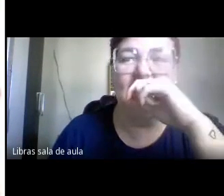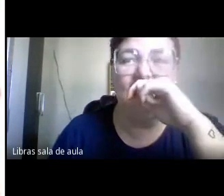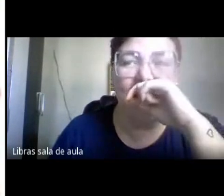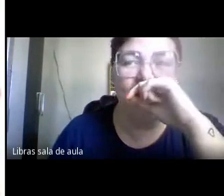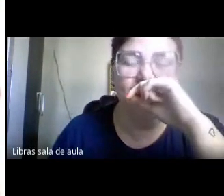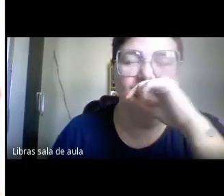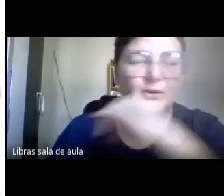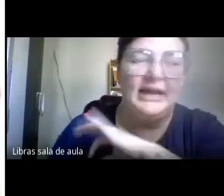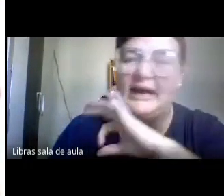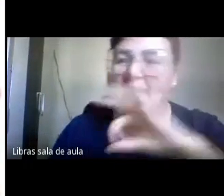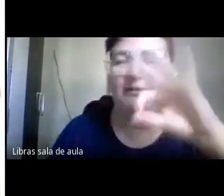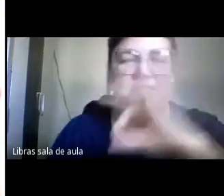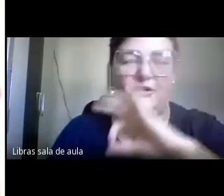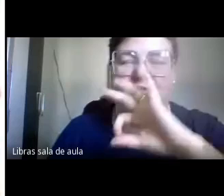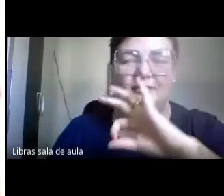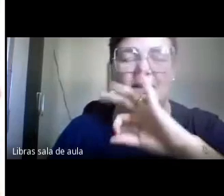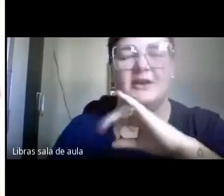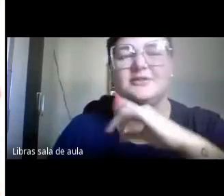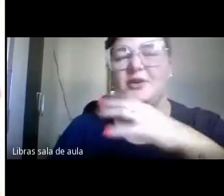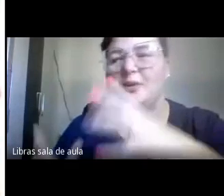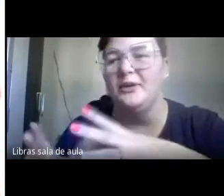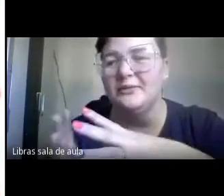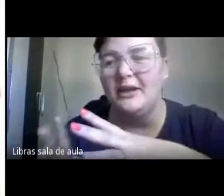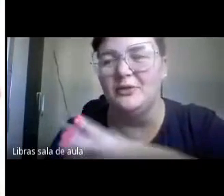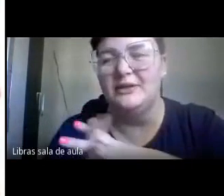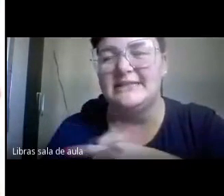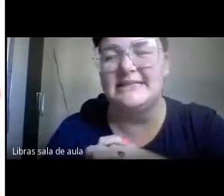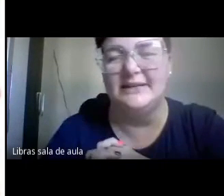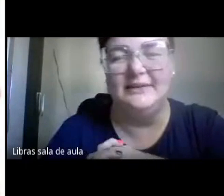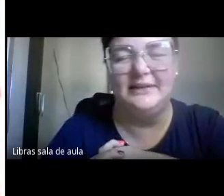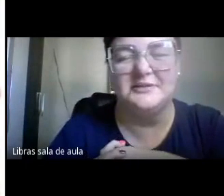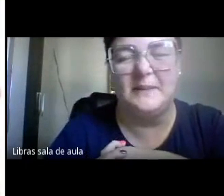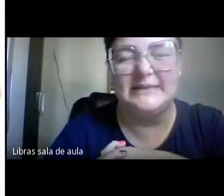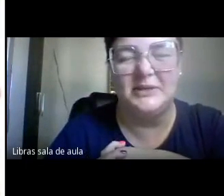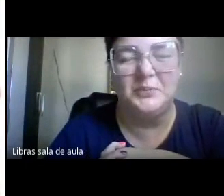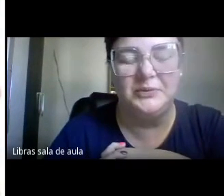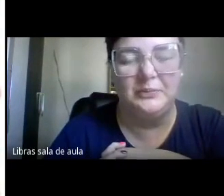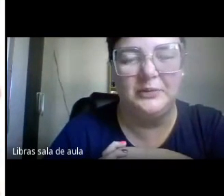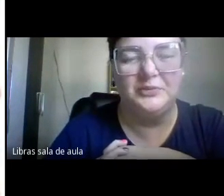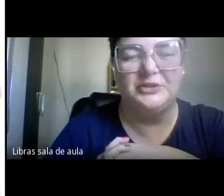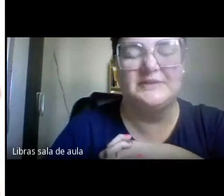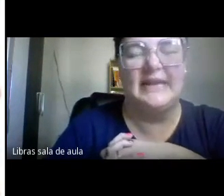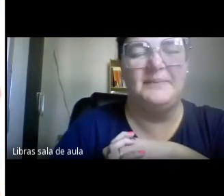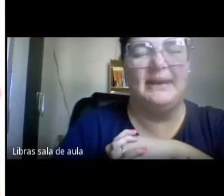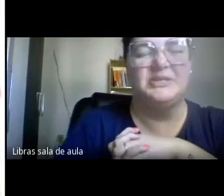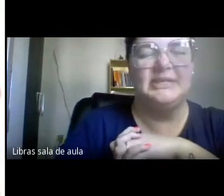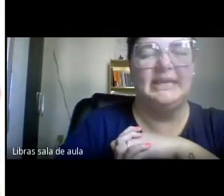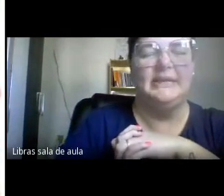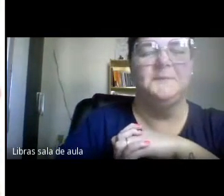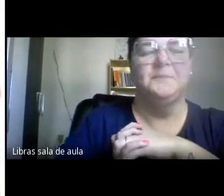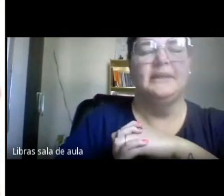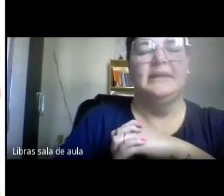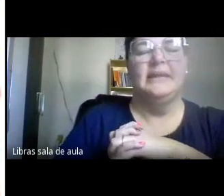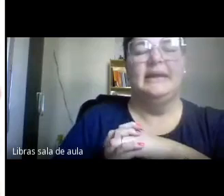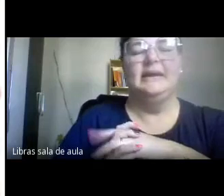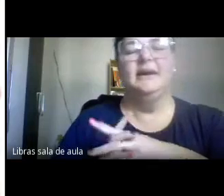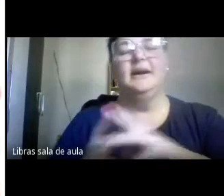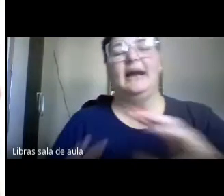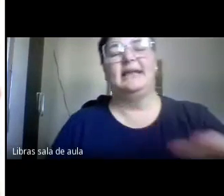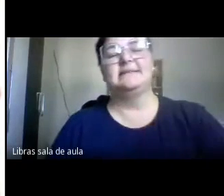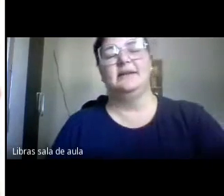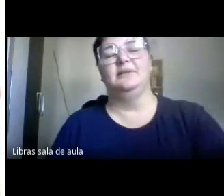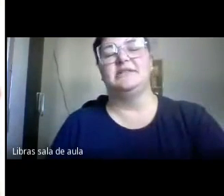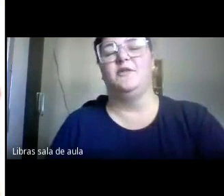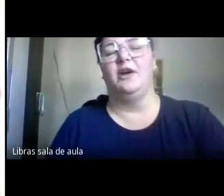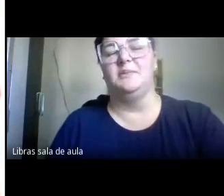me mataria, porque ela ama a foto. Só que como eu não tenho autorização, né, dos pais, eu não podia usar a imagem dela.